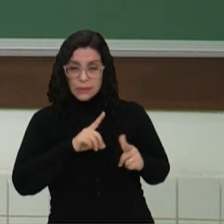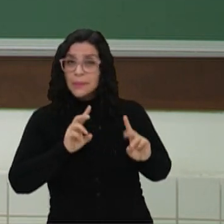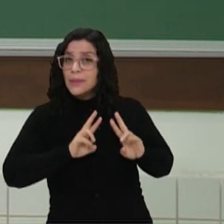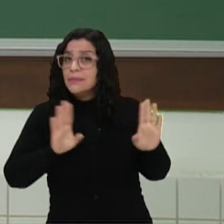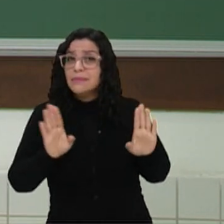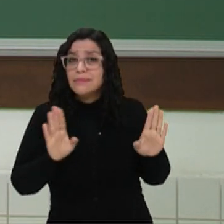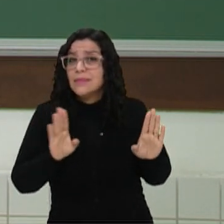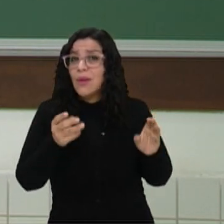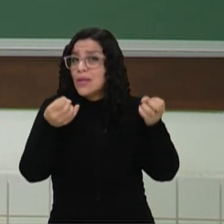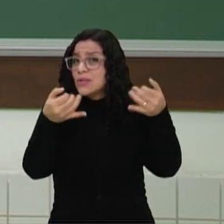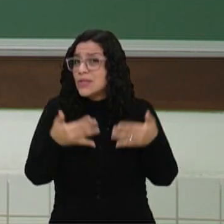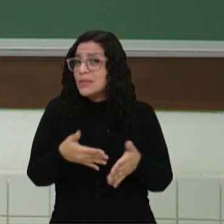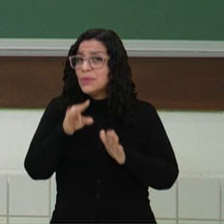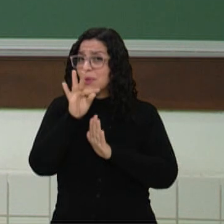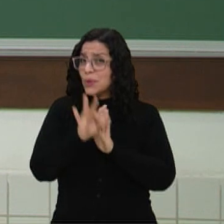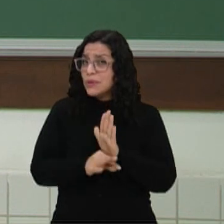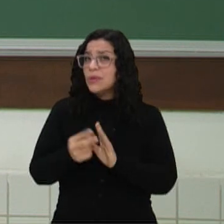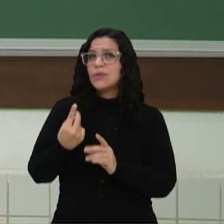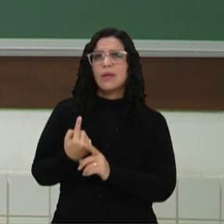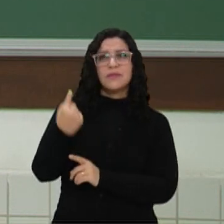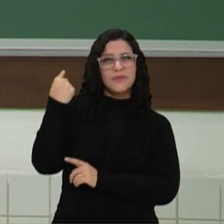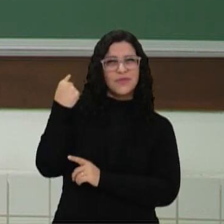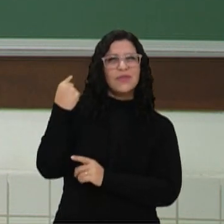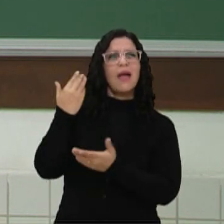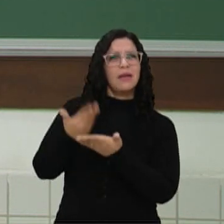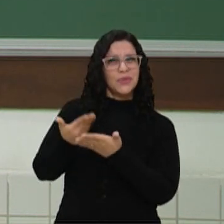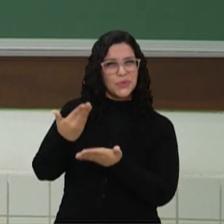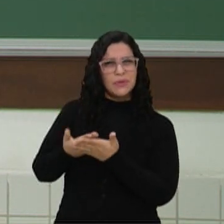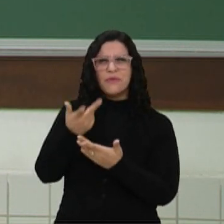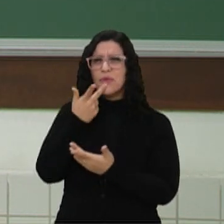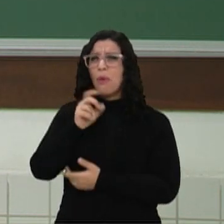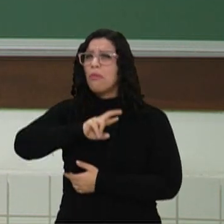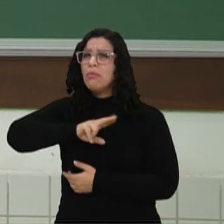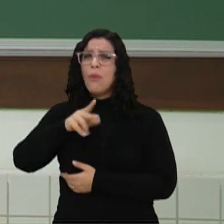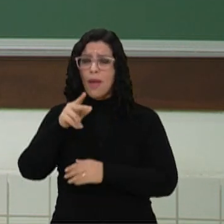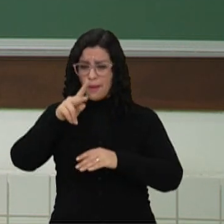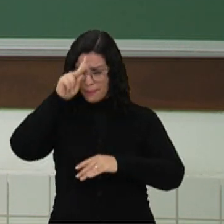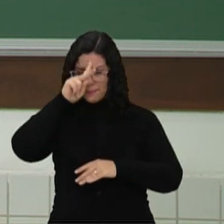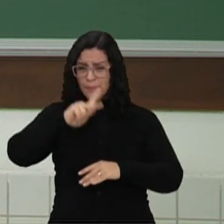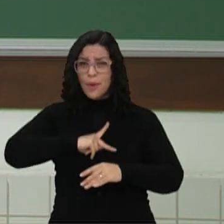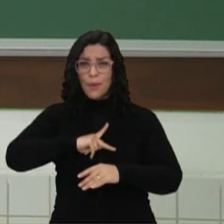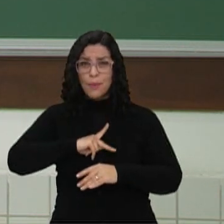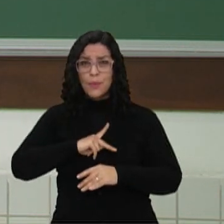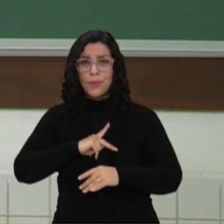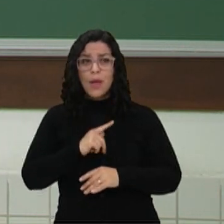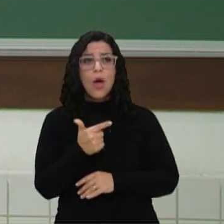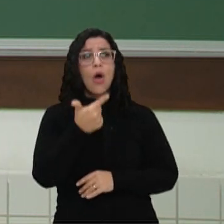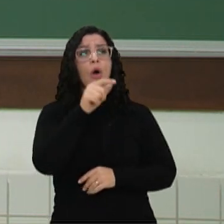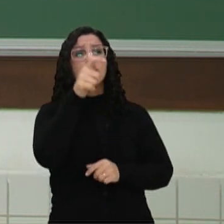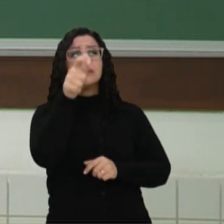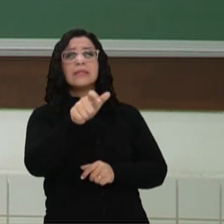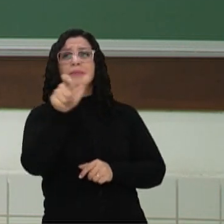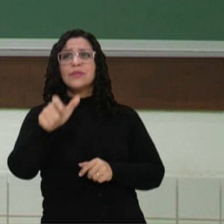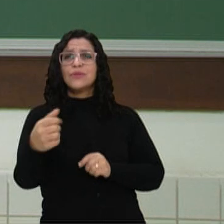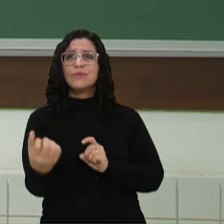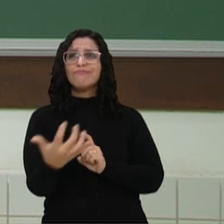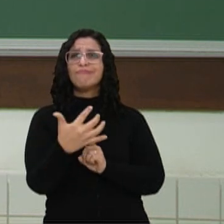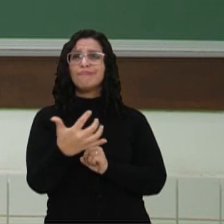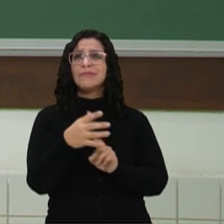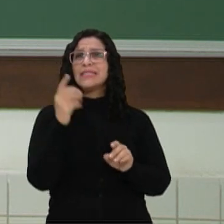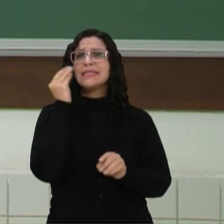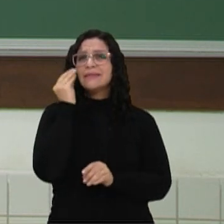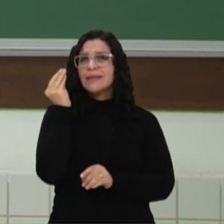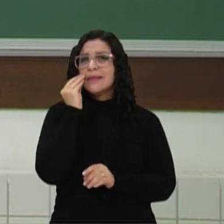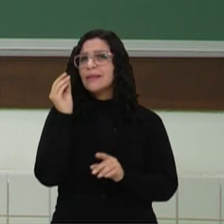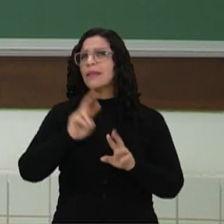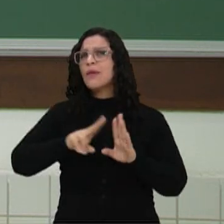ela mesmo citou no texto que vimos, é alheio, não faz parte, o problema não é próprio do estudante, é de outro, ele não